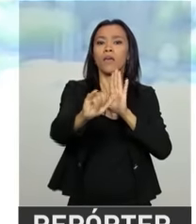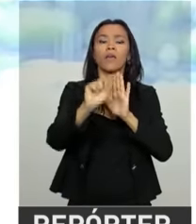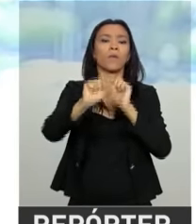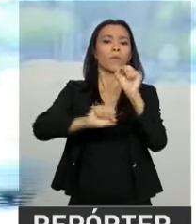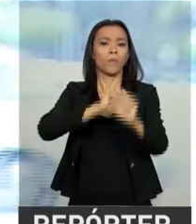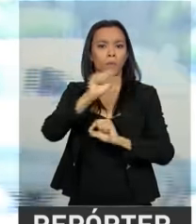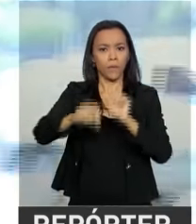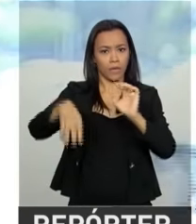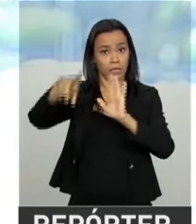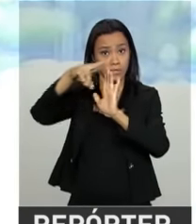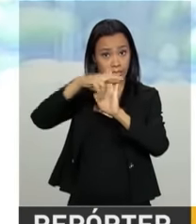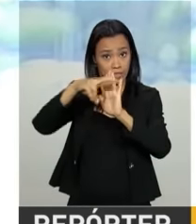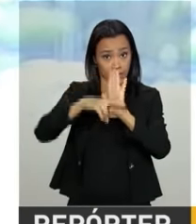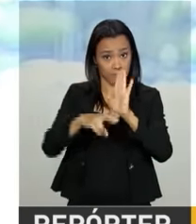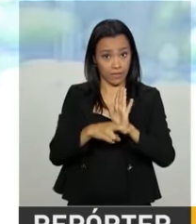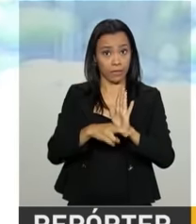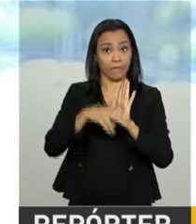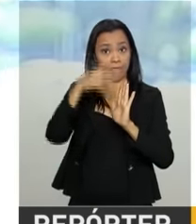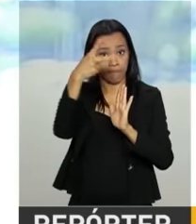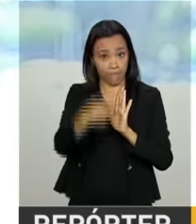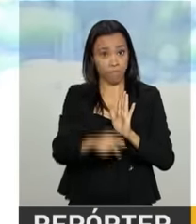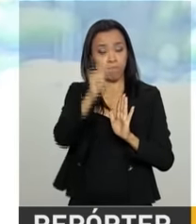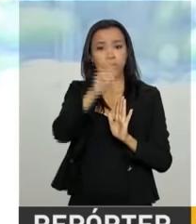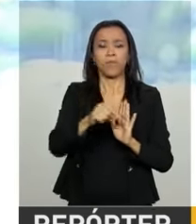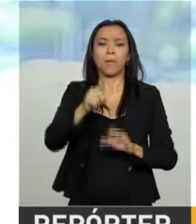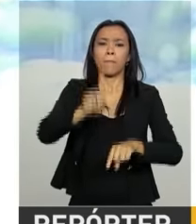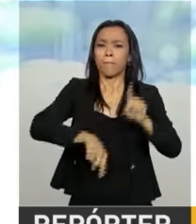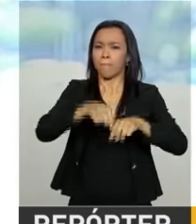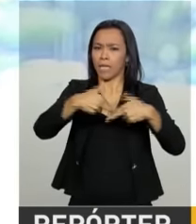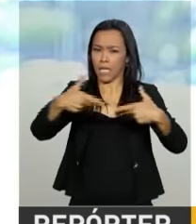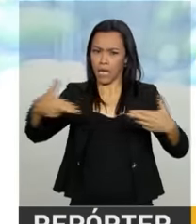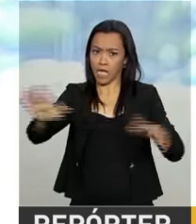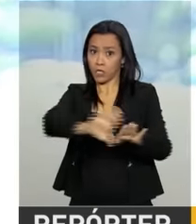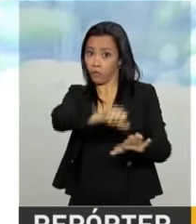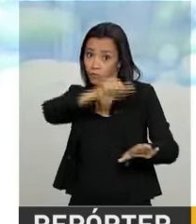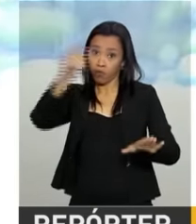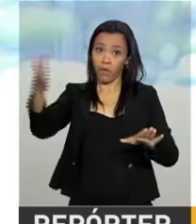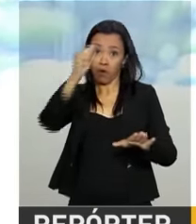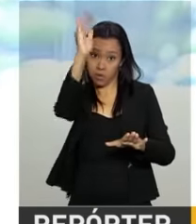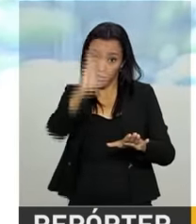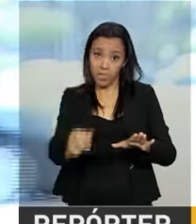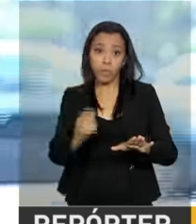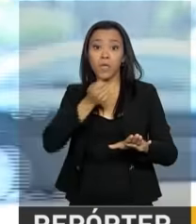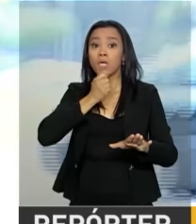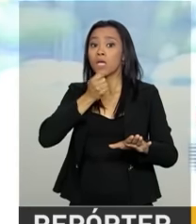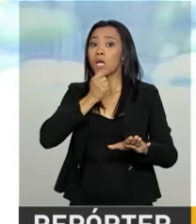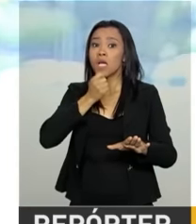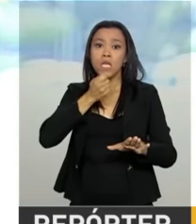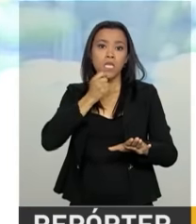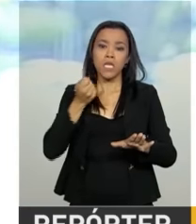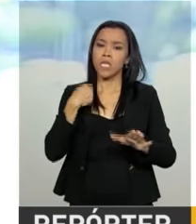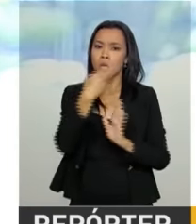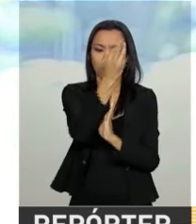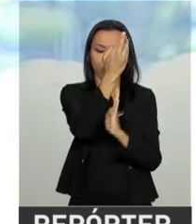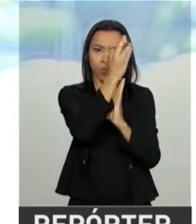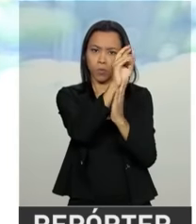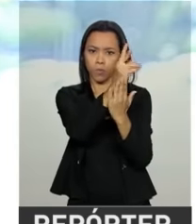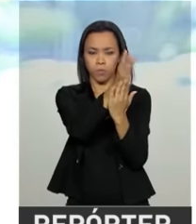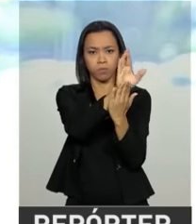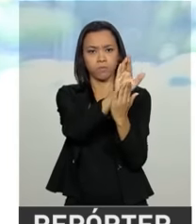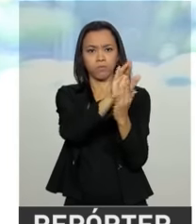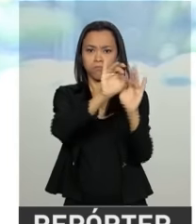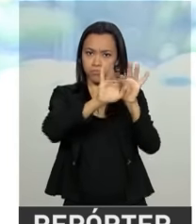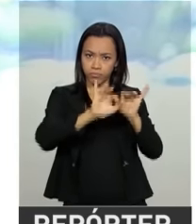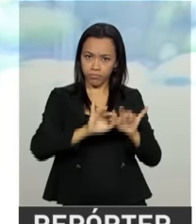a regularização no Brasil de bens de origem ilícita que estavam no exterior e ainda não foram